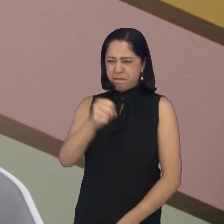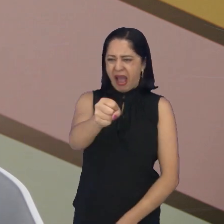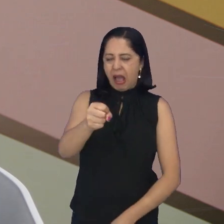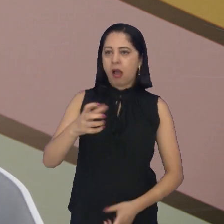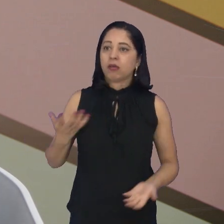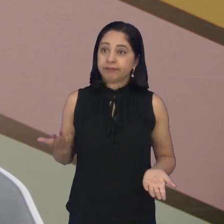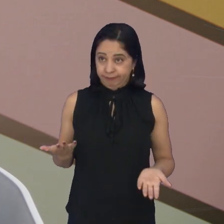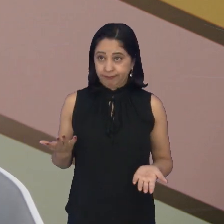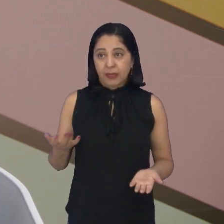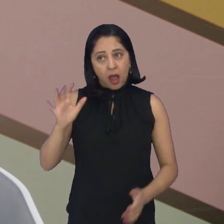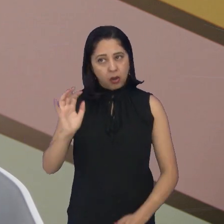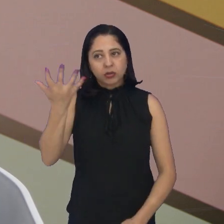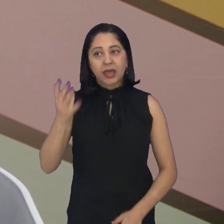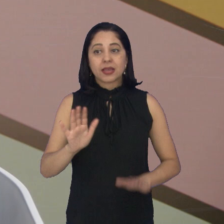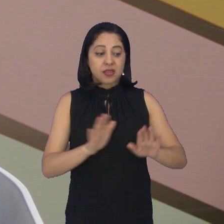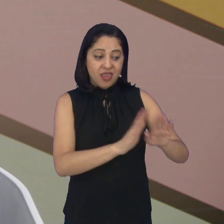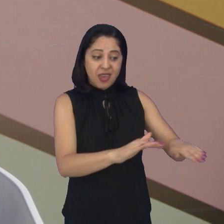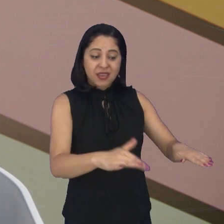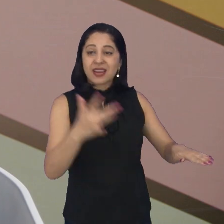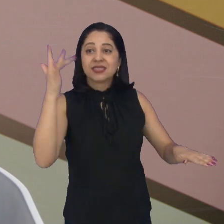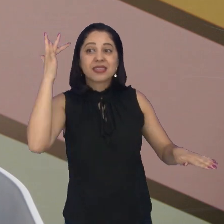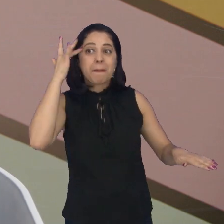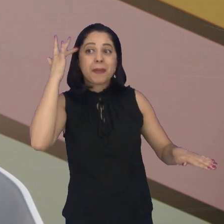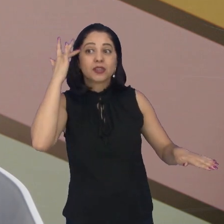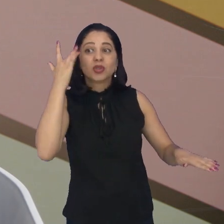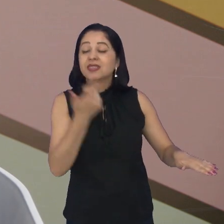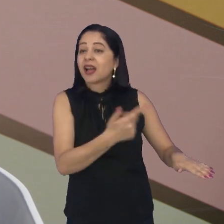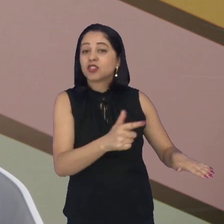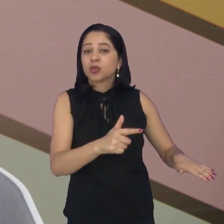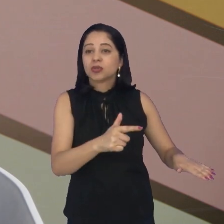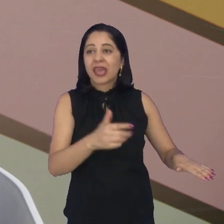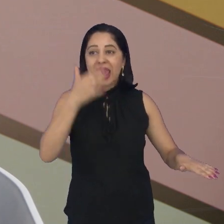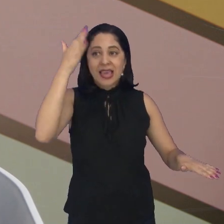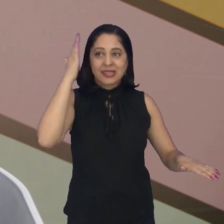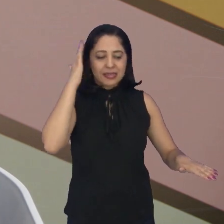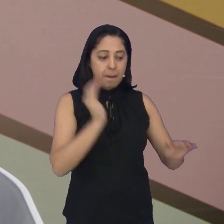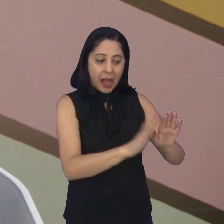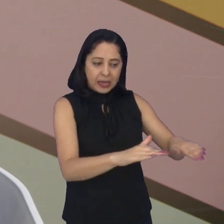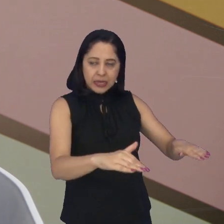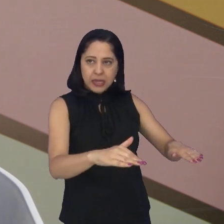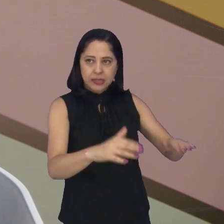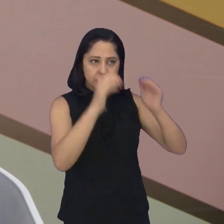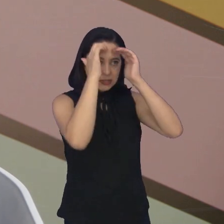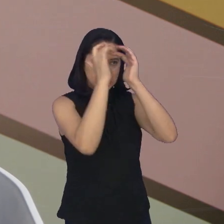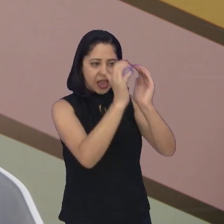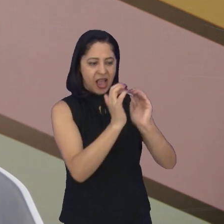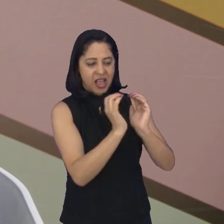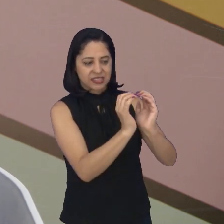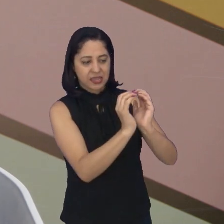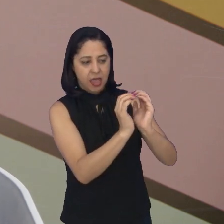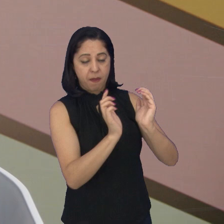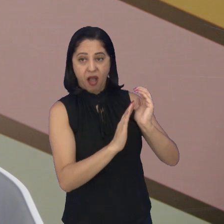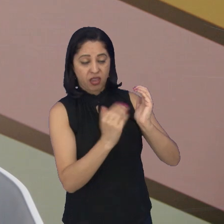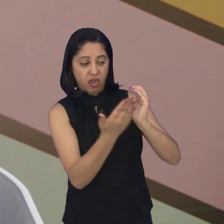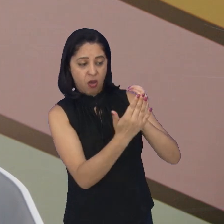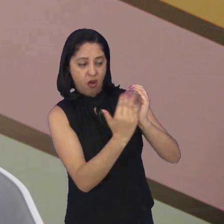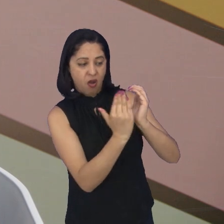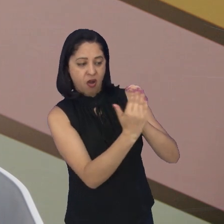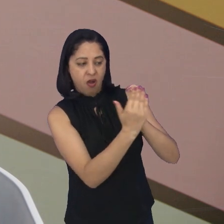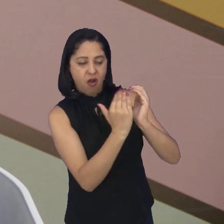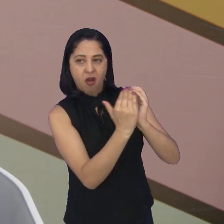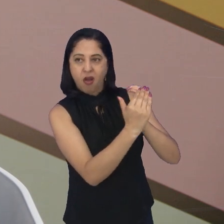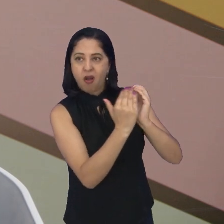ela não tem maturidade cerebral. Então, a parte frontal do cérebro, do nosso cérebro, né, o córtex pré-frontal,